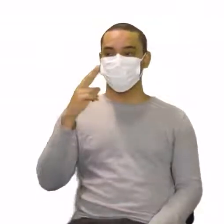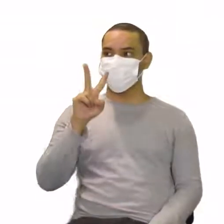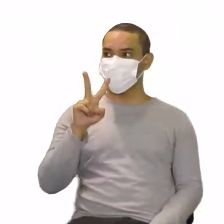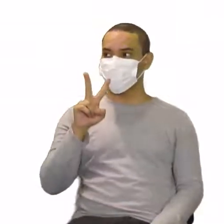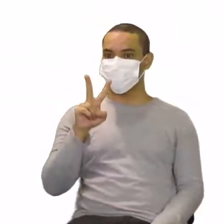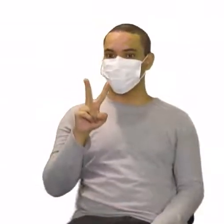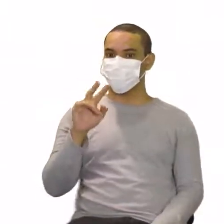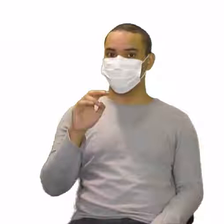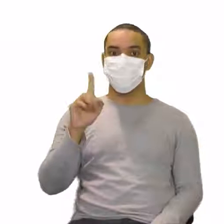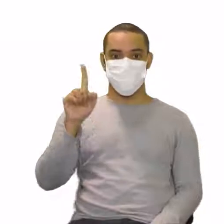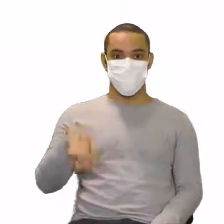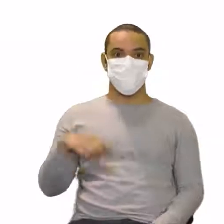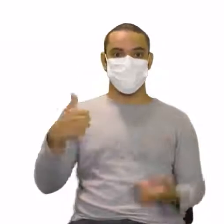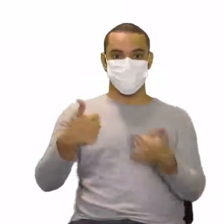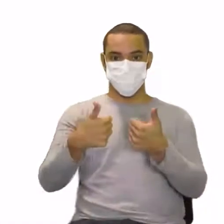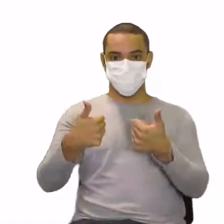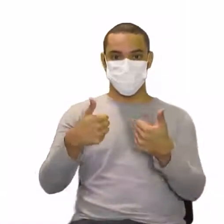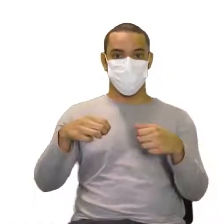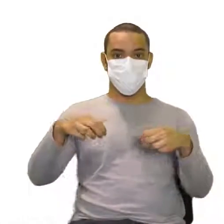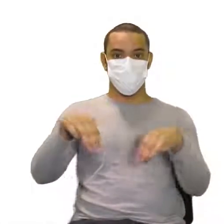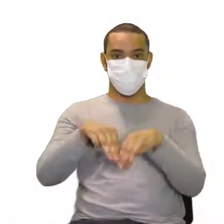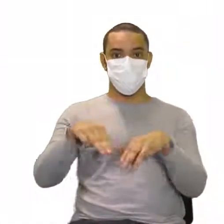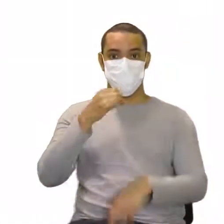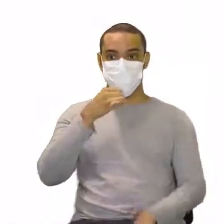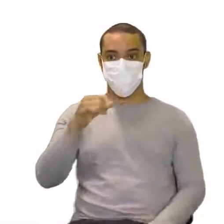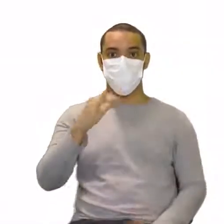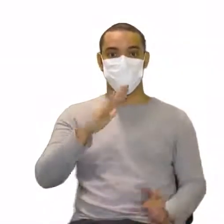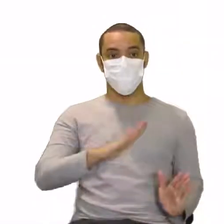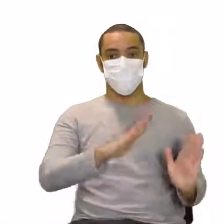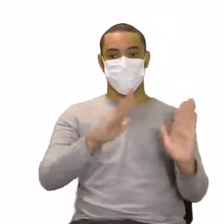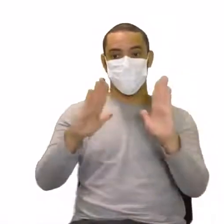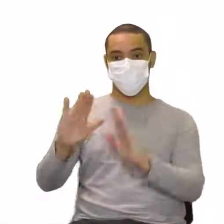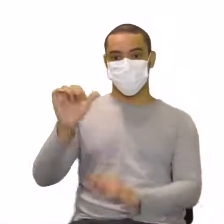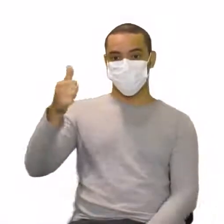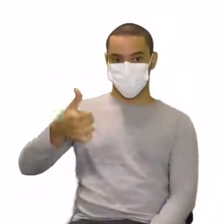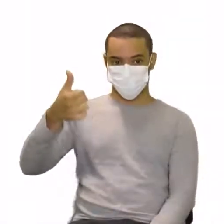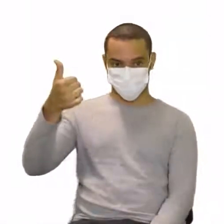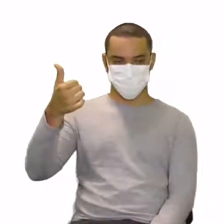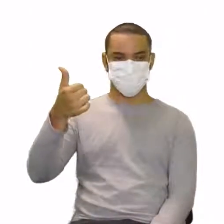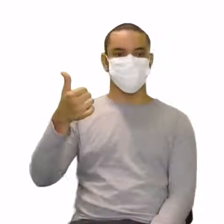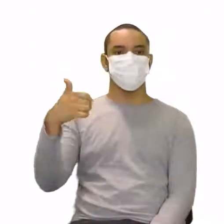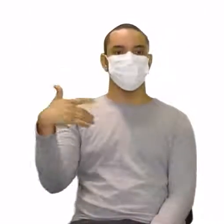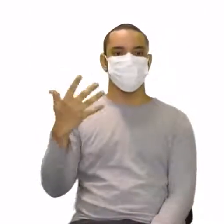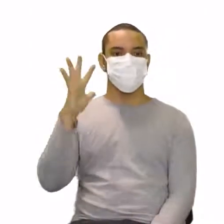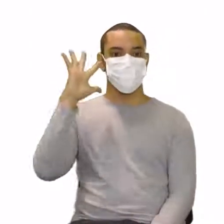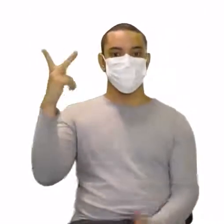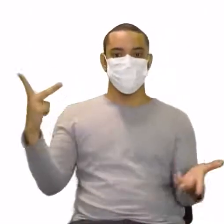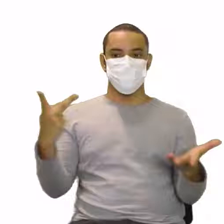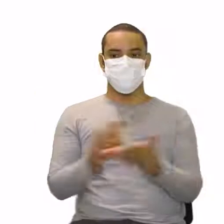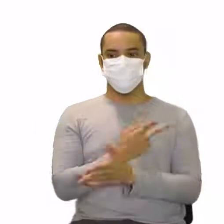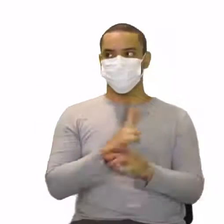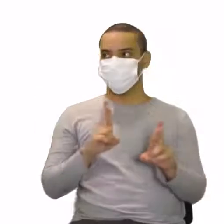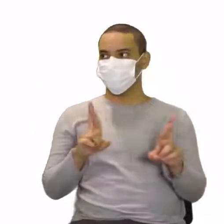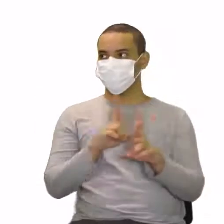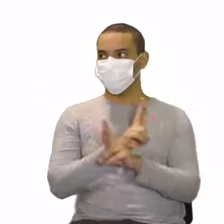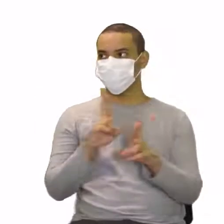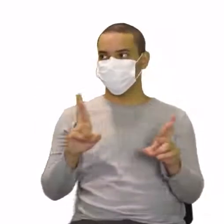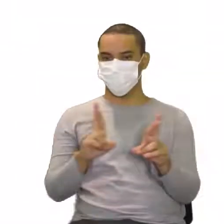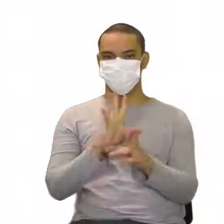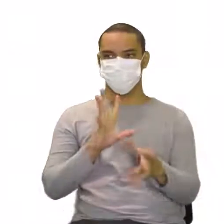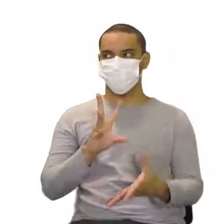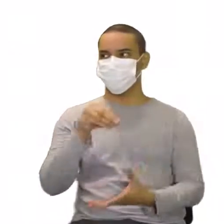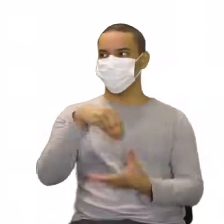42, Indução Eletromagnética, parte 1. A indução eletromagnética, fenômeno relacionado